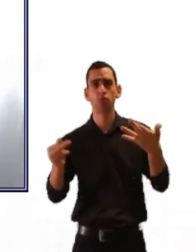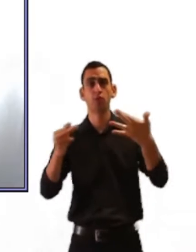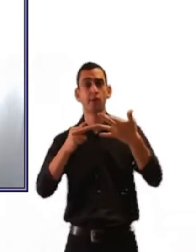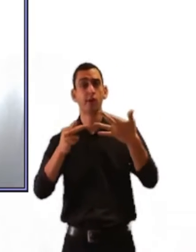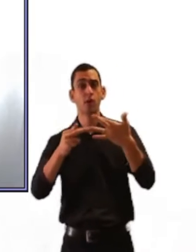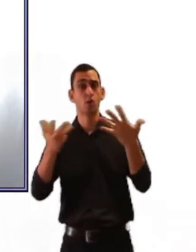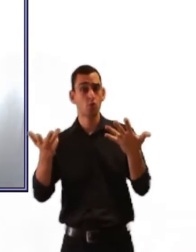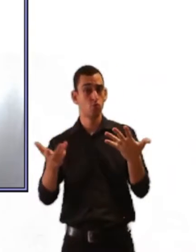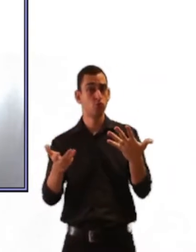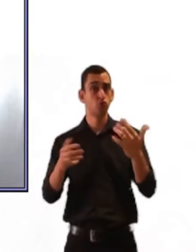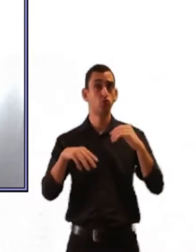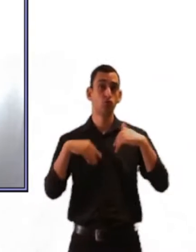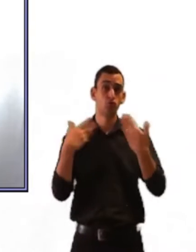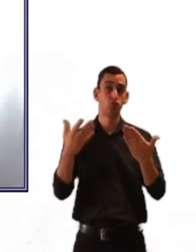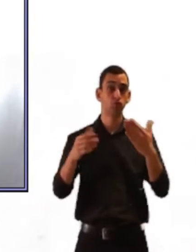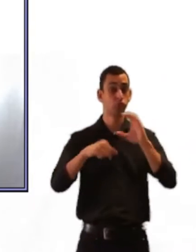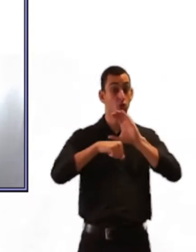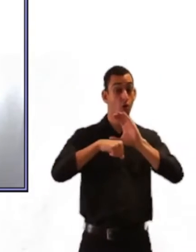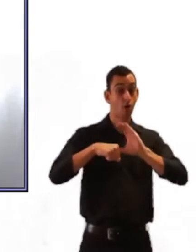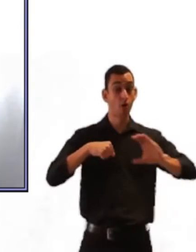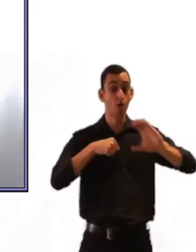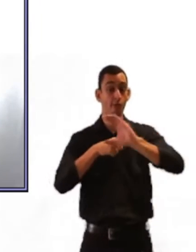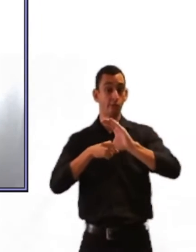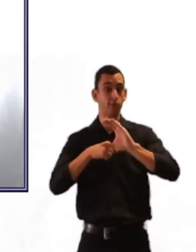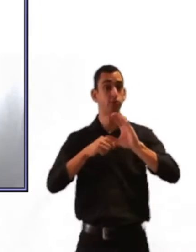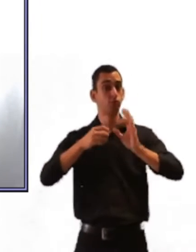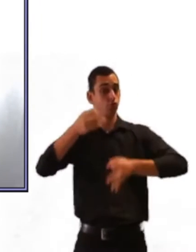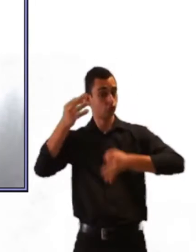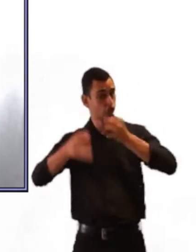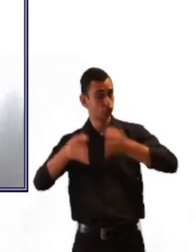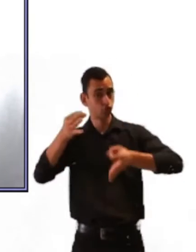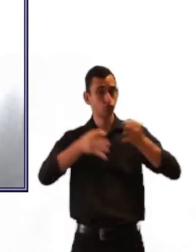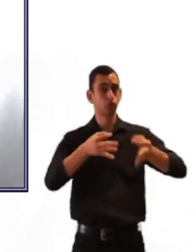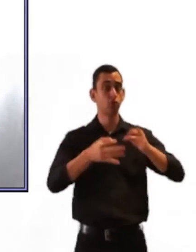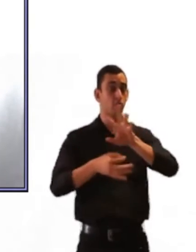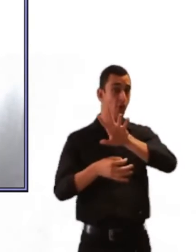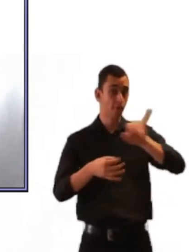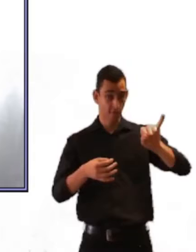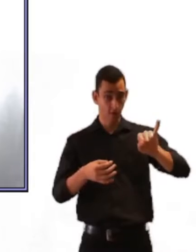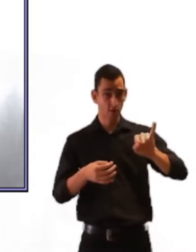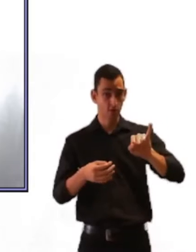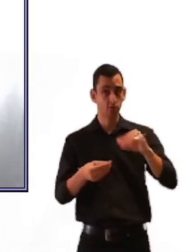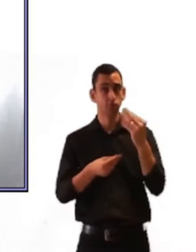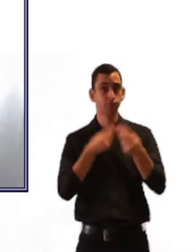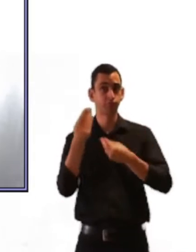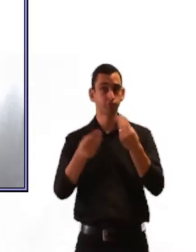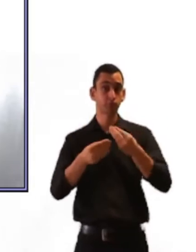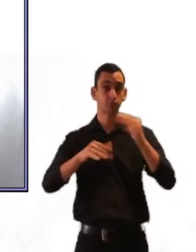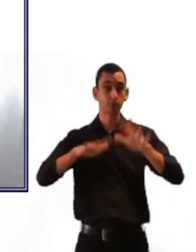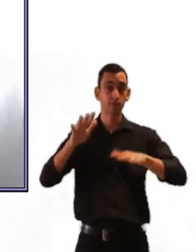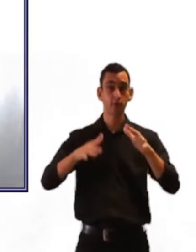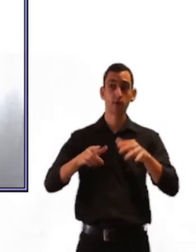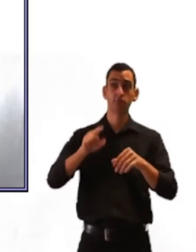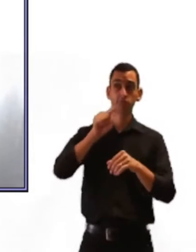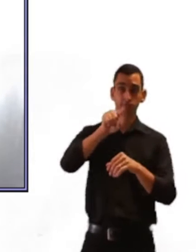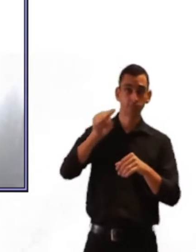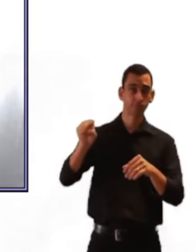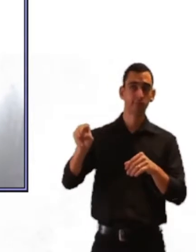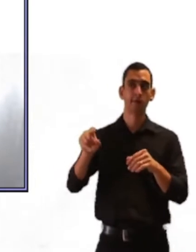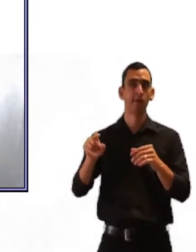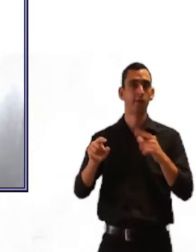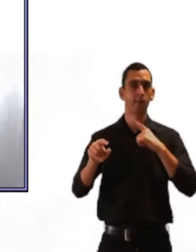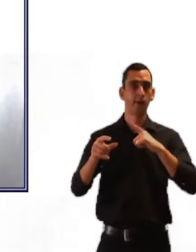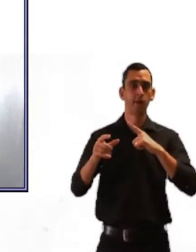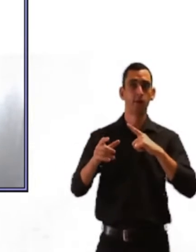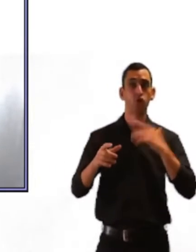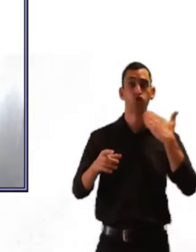um julgamento colegiado em que ele não quer, né, se contrapor ali aos pares, um